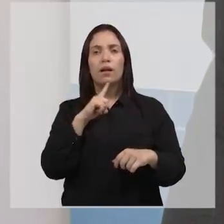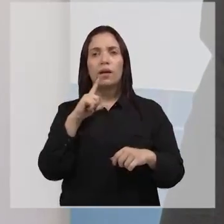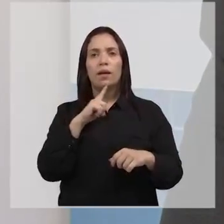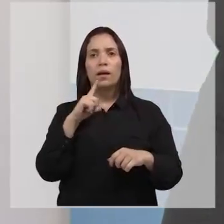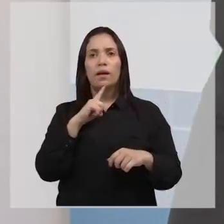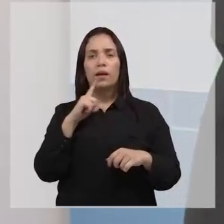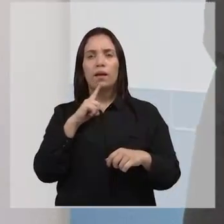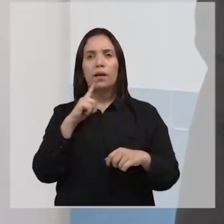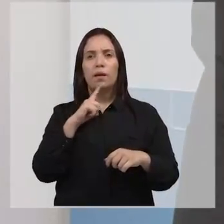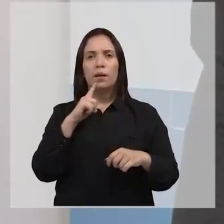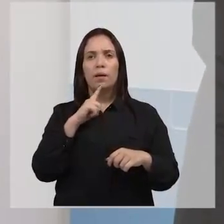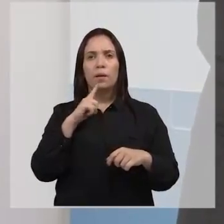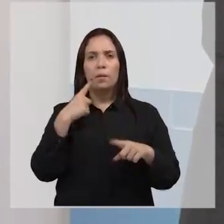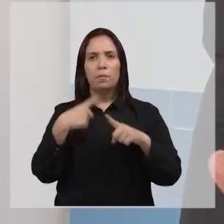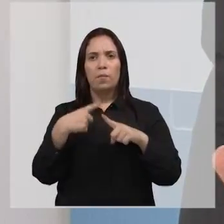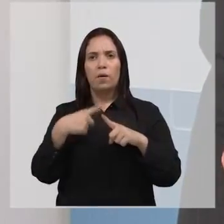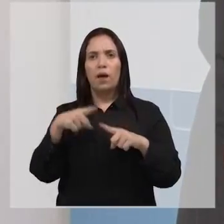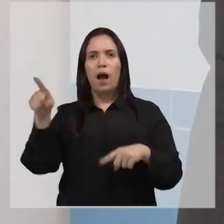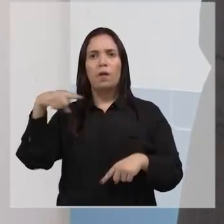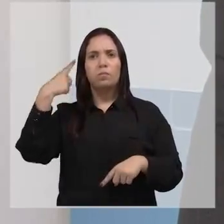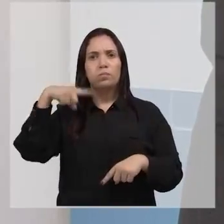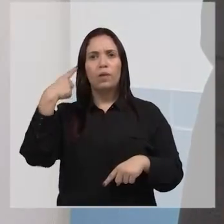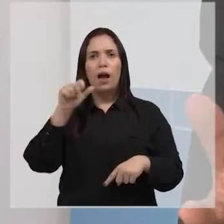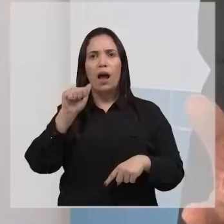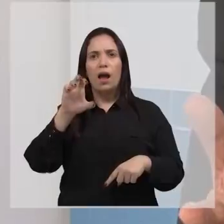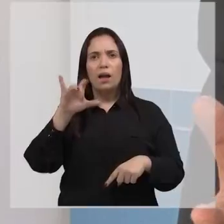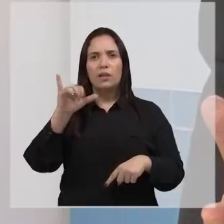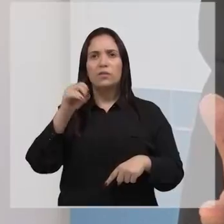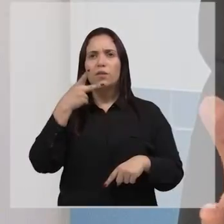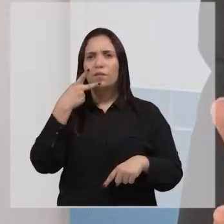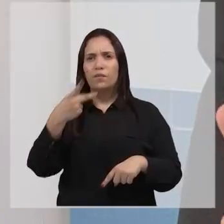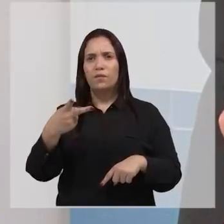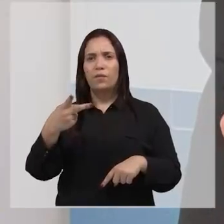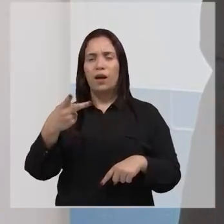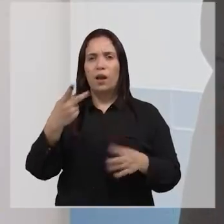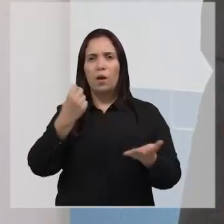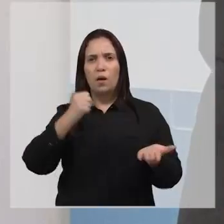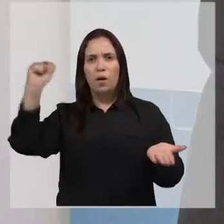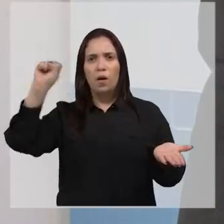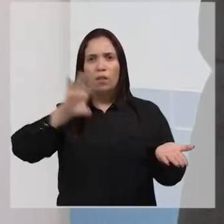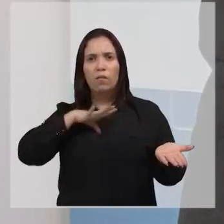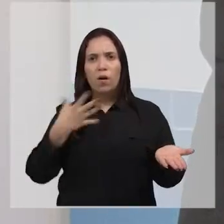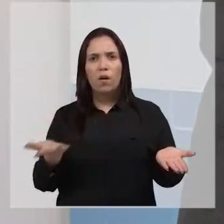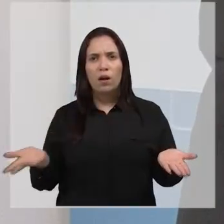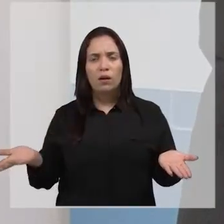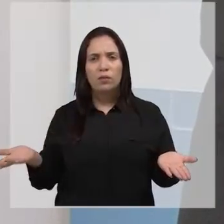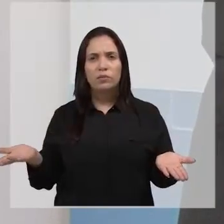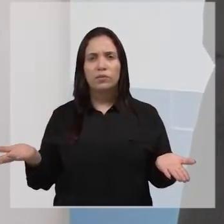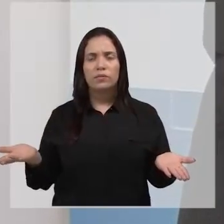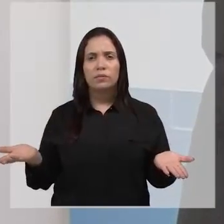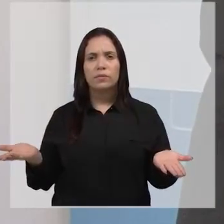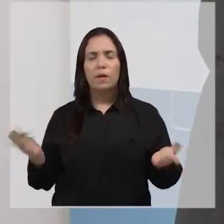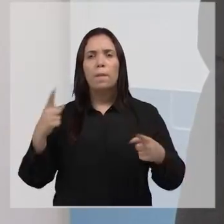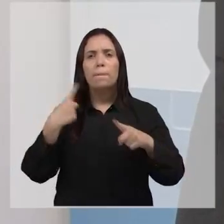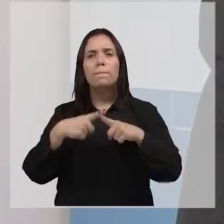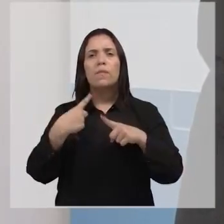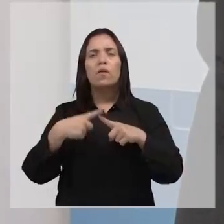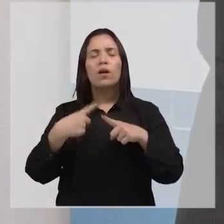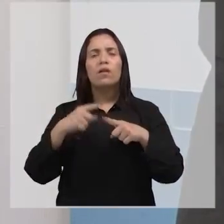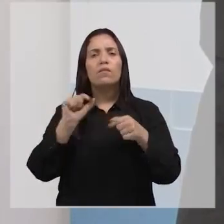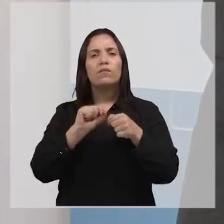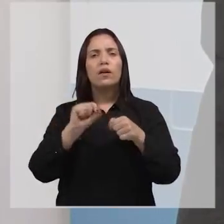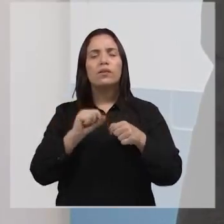desdenhando da linha de defesa do advogado dele, que é preciso ser um monstro para ter a coragem de dizer um negócio desse. Pois é. Por que é que estão fazendo isso?